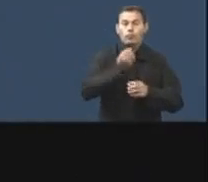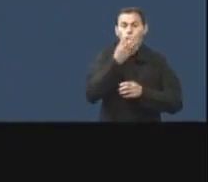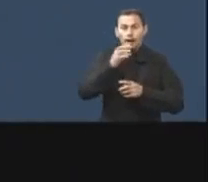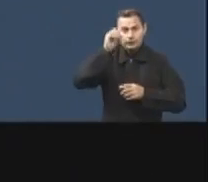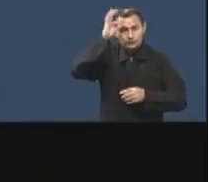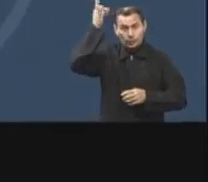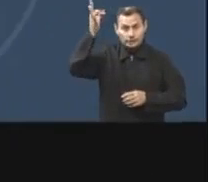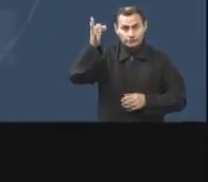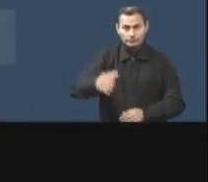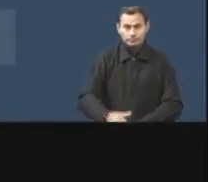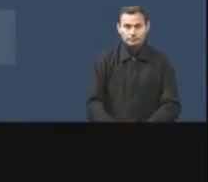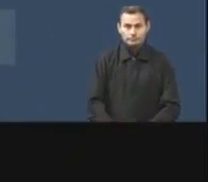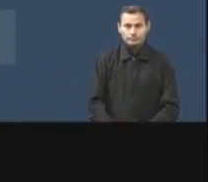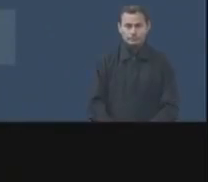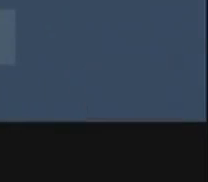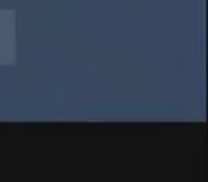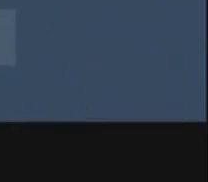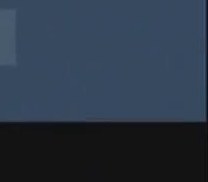sorte!